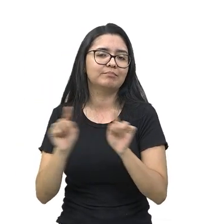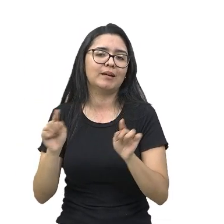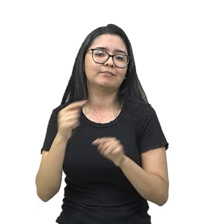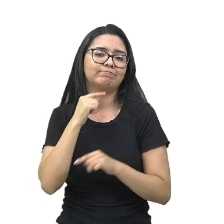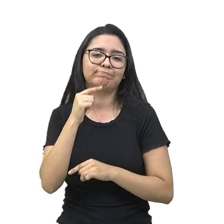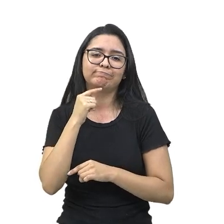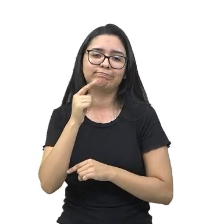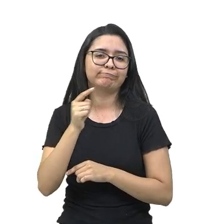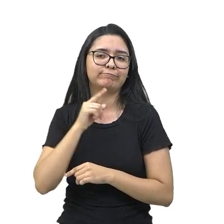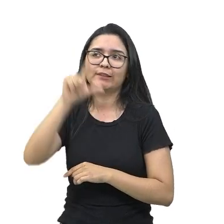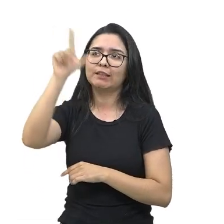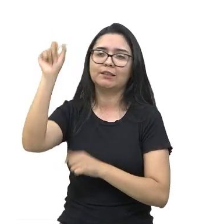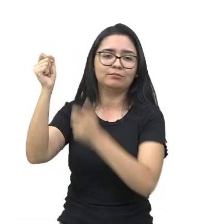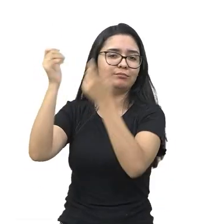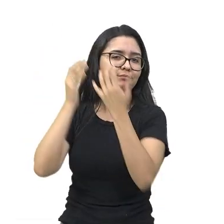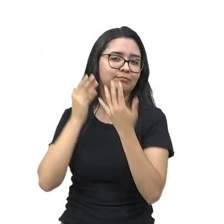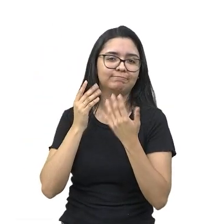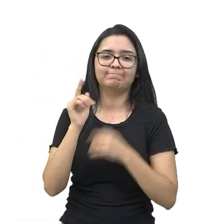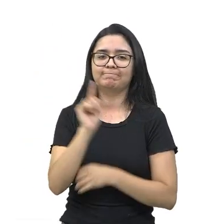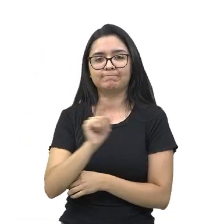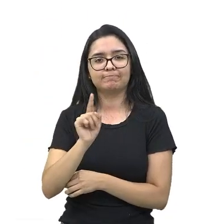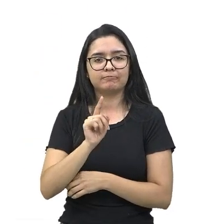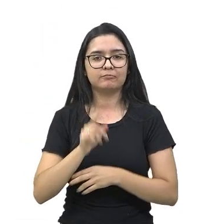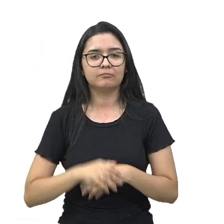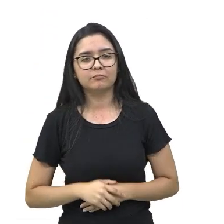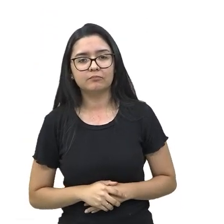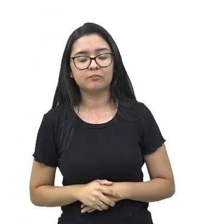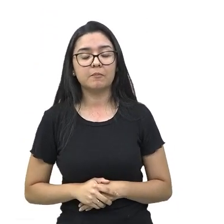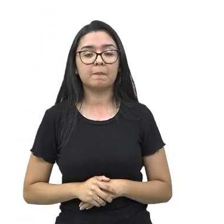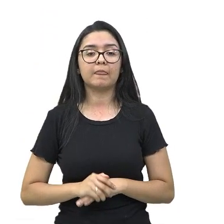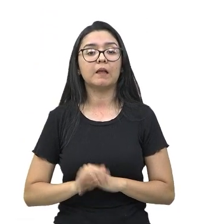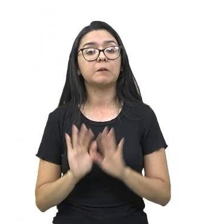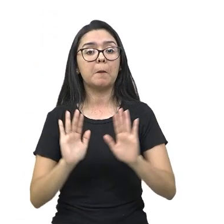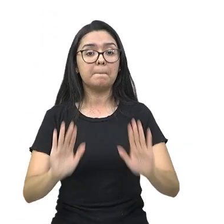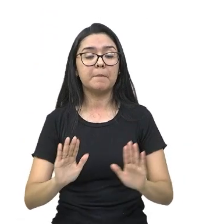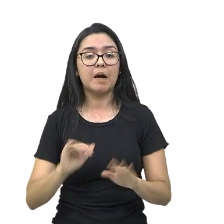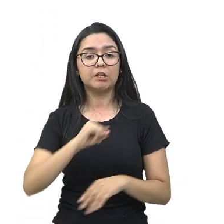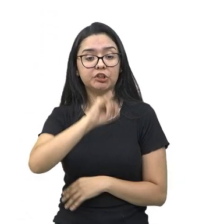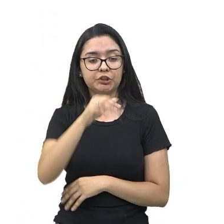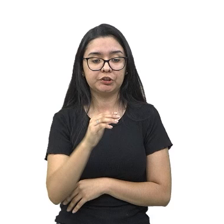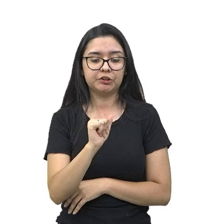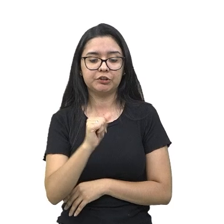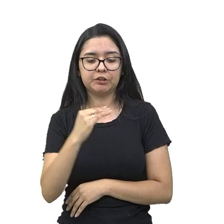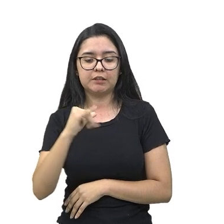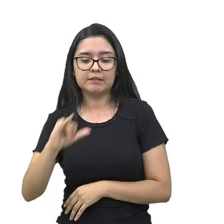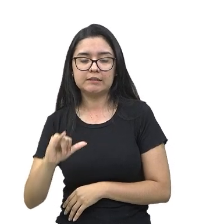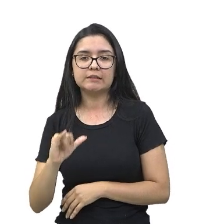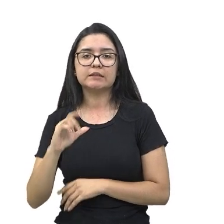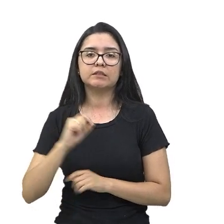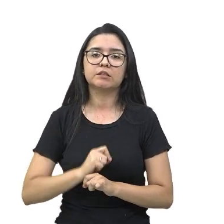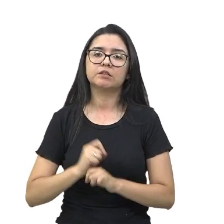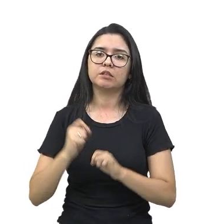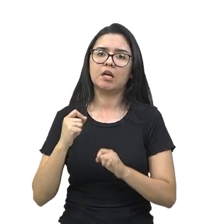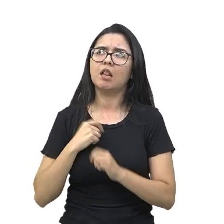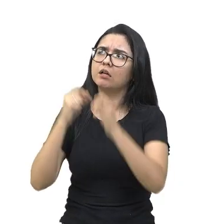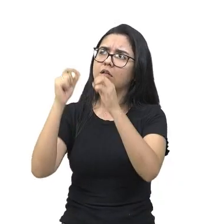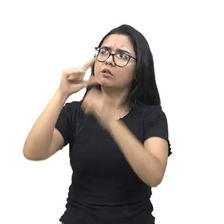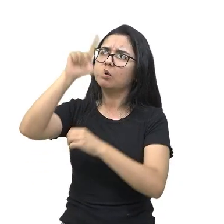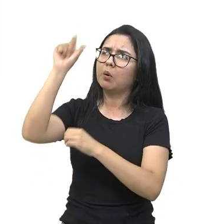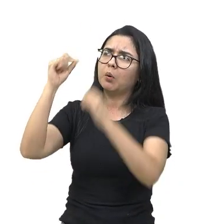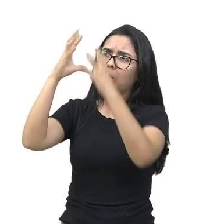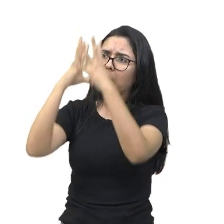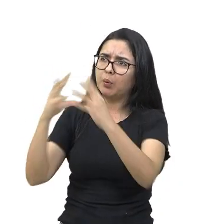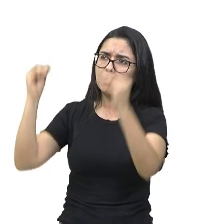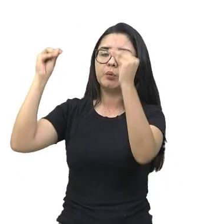não é realizado. Mas Jaci sumia na imensidão do céu, para